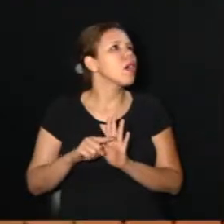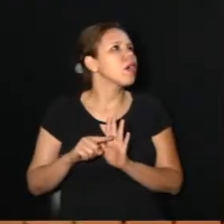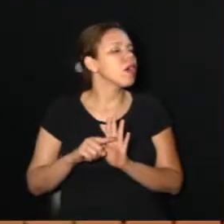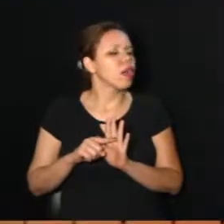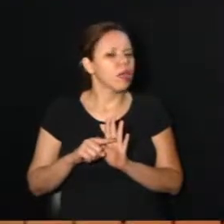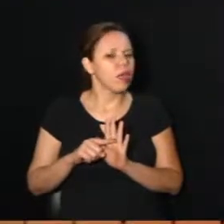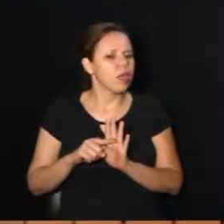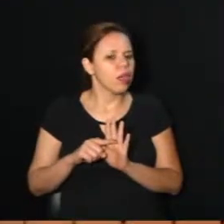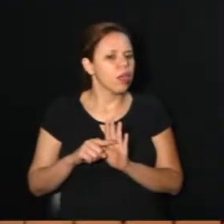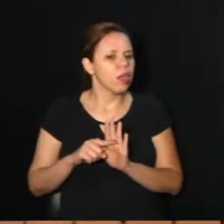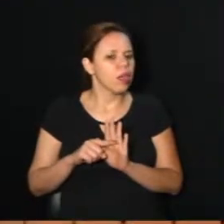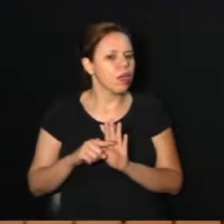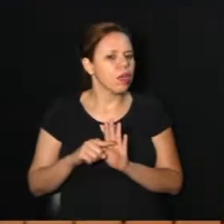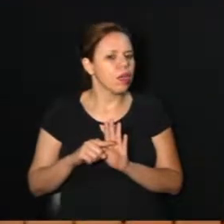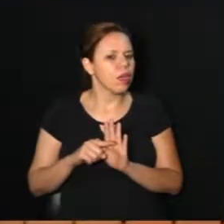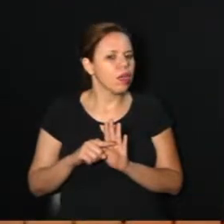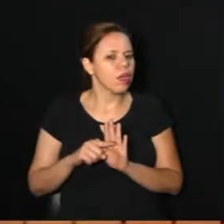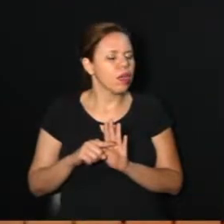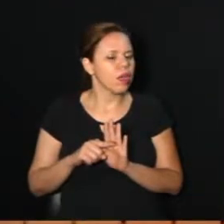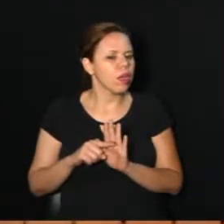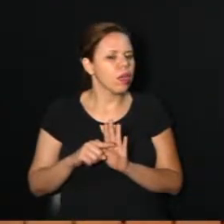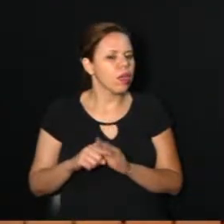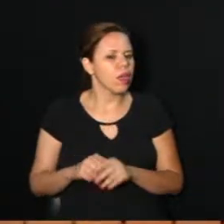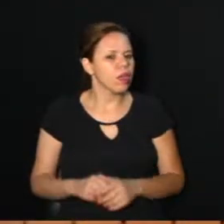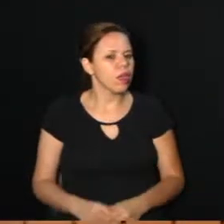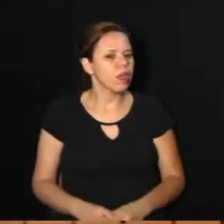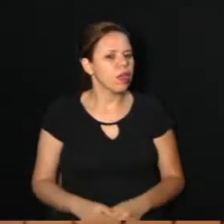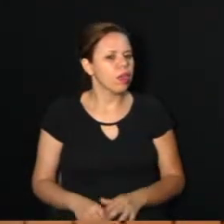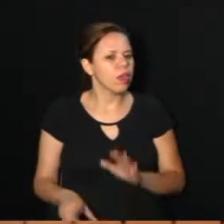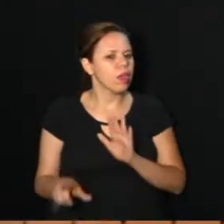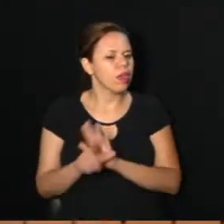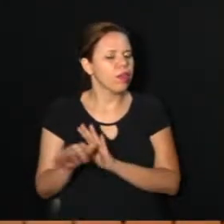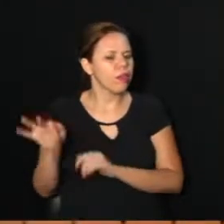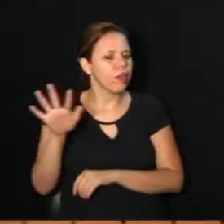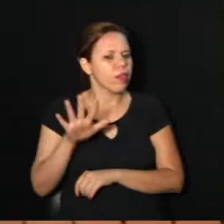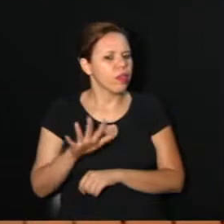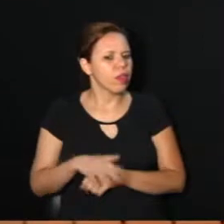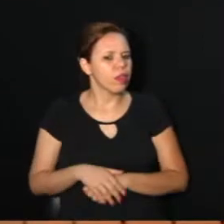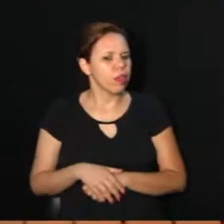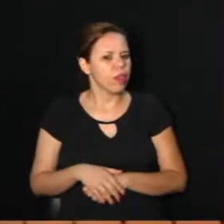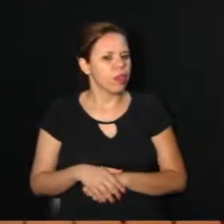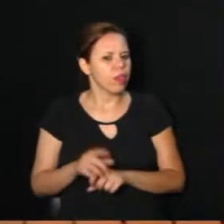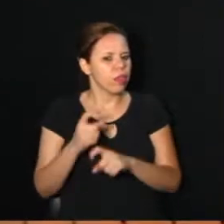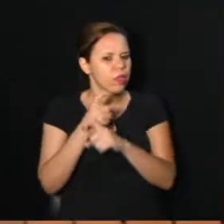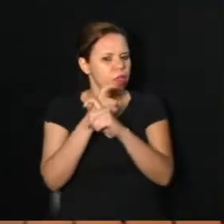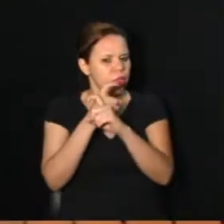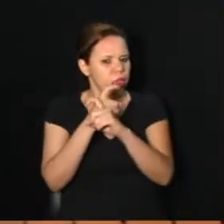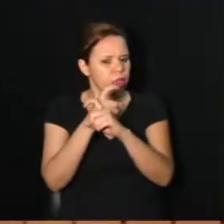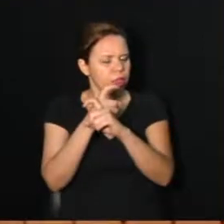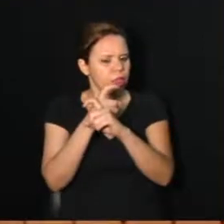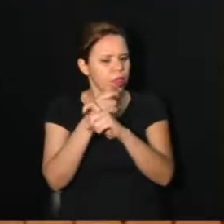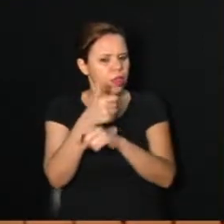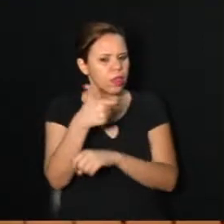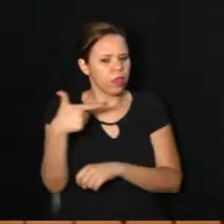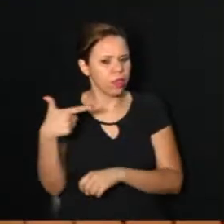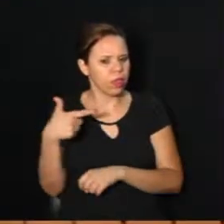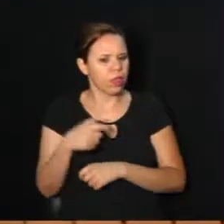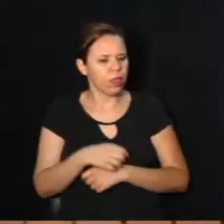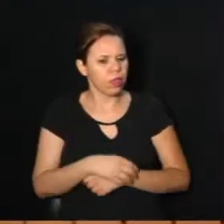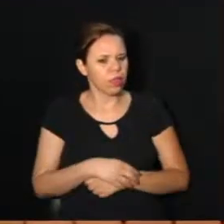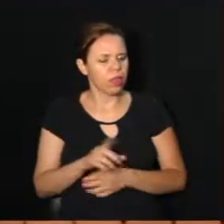11º, para fins de a lei federal, para fins do inciso 12º do caput deste